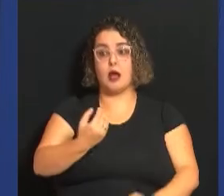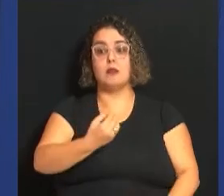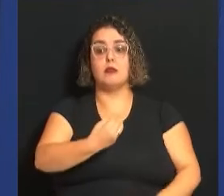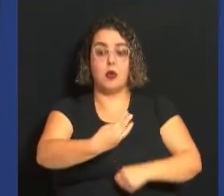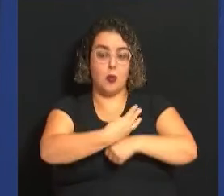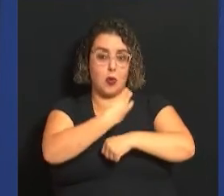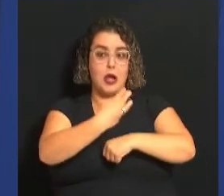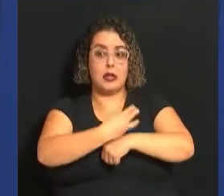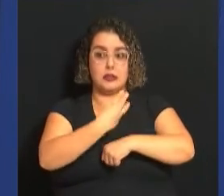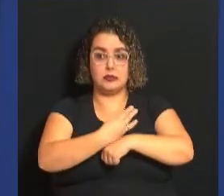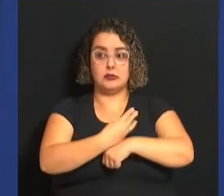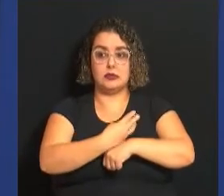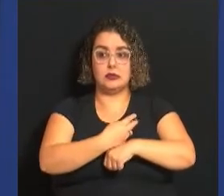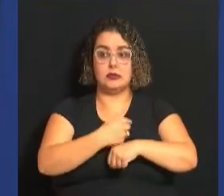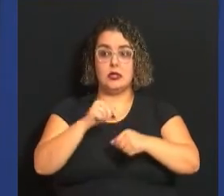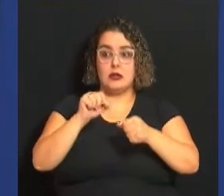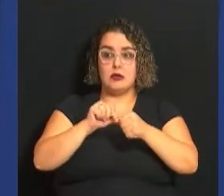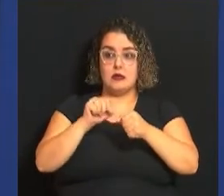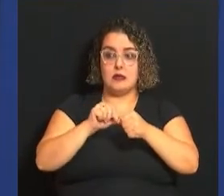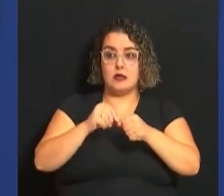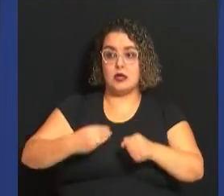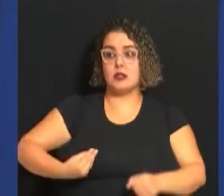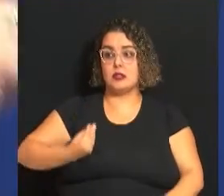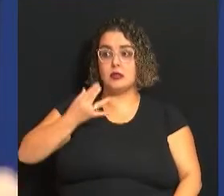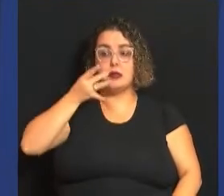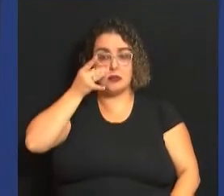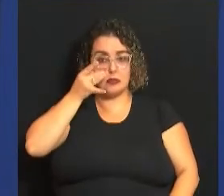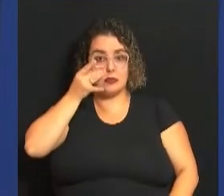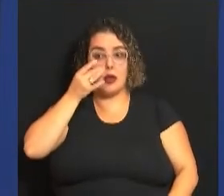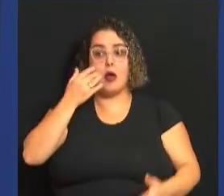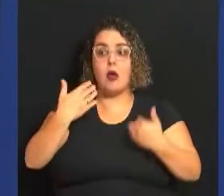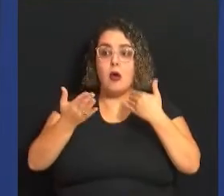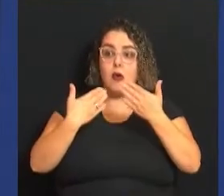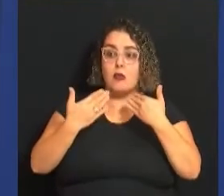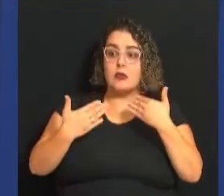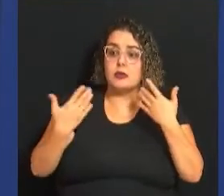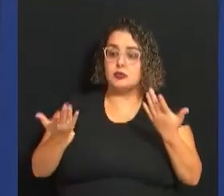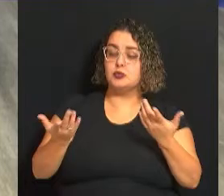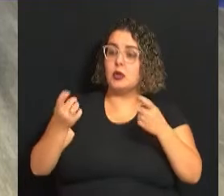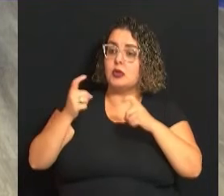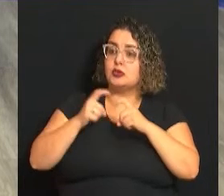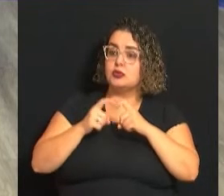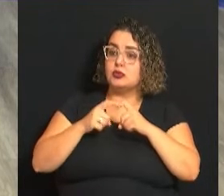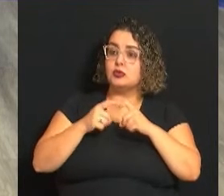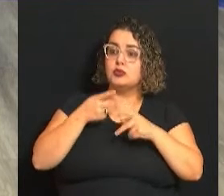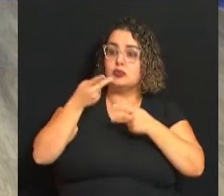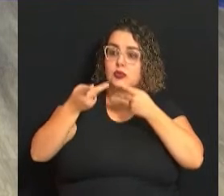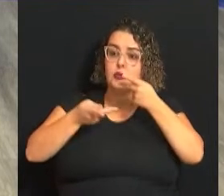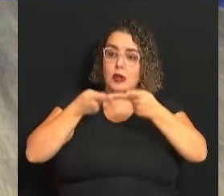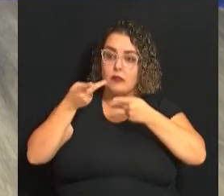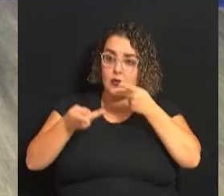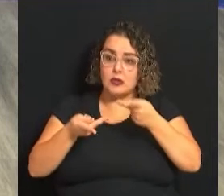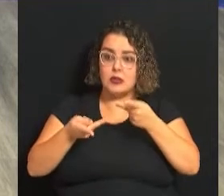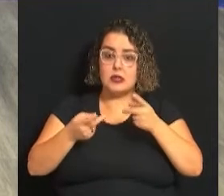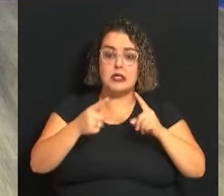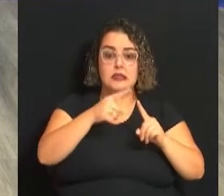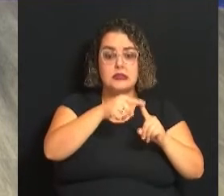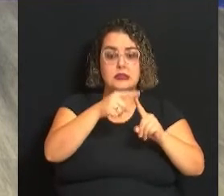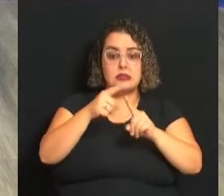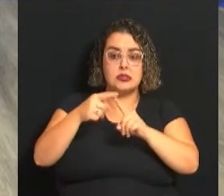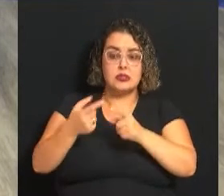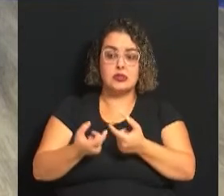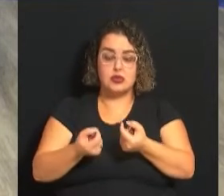gente faz ao vivo aqui para o especialista que está conversando comigo. Doutor, a gente está falando aí que esse tipo de câncer é um dos